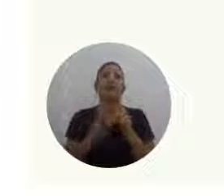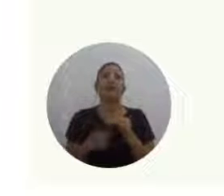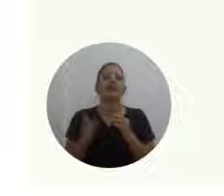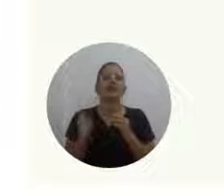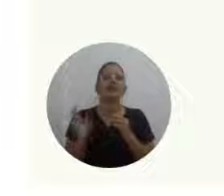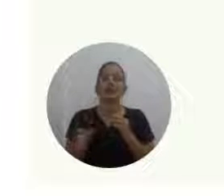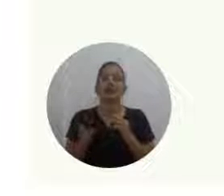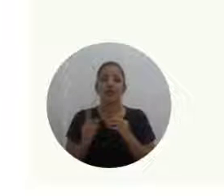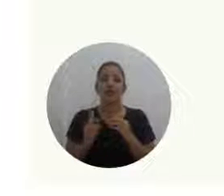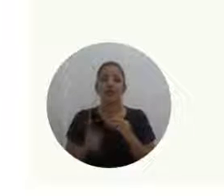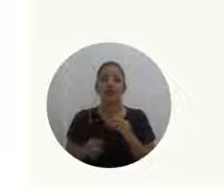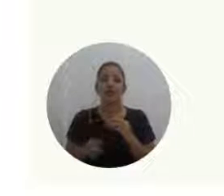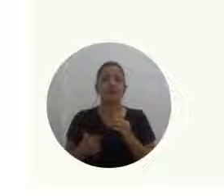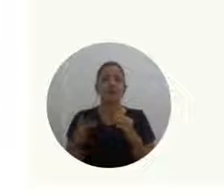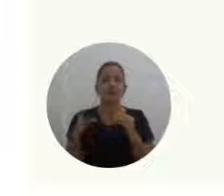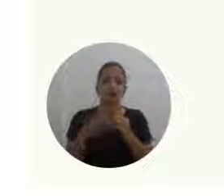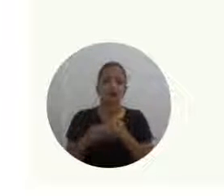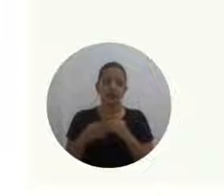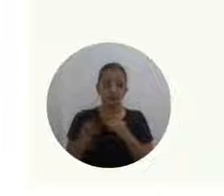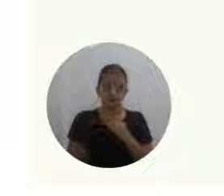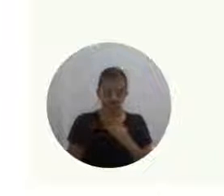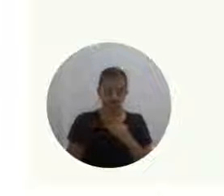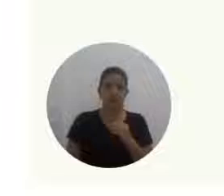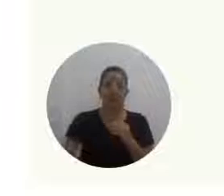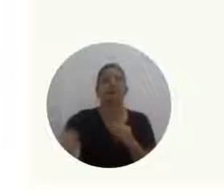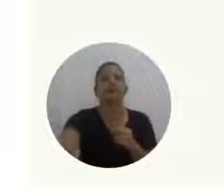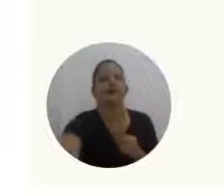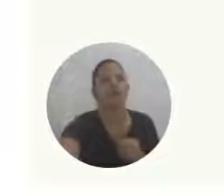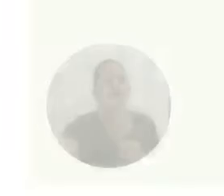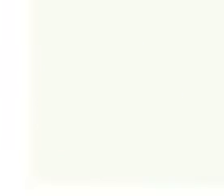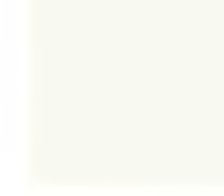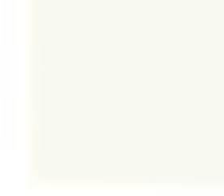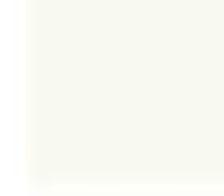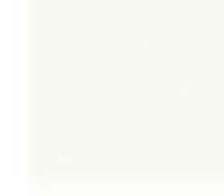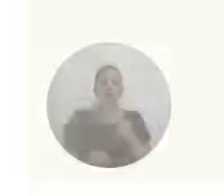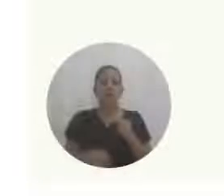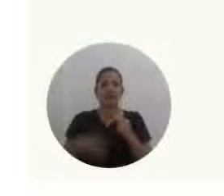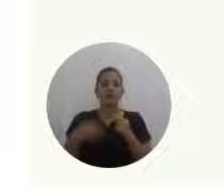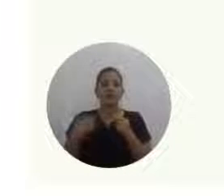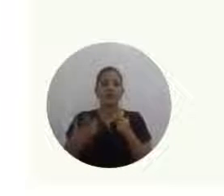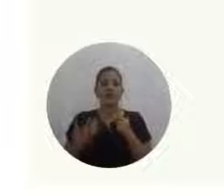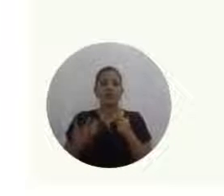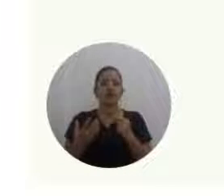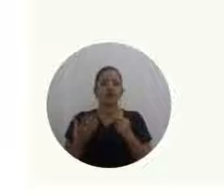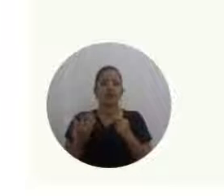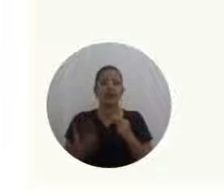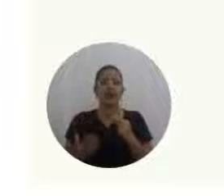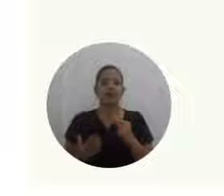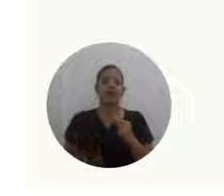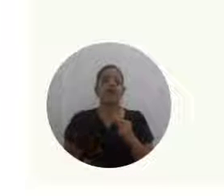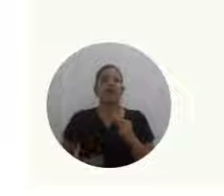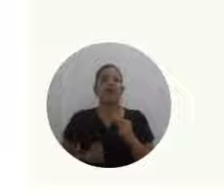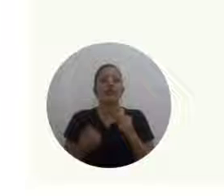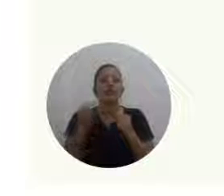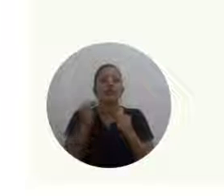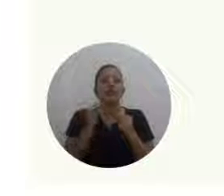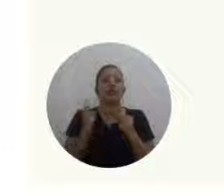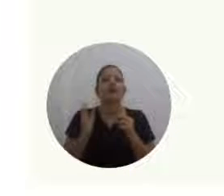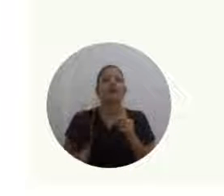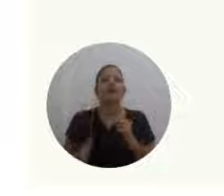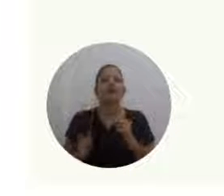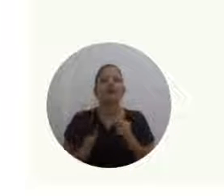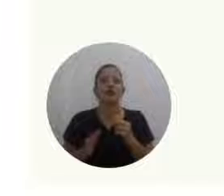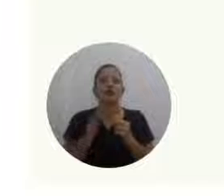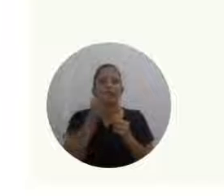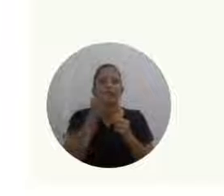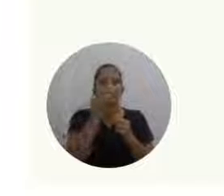abastecimento, são oportunas ações e tecnologias para a contenção dessa demanda. O objetivo do nosso trabalho foi definir